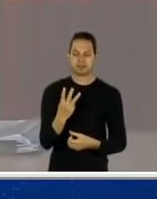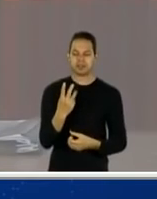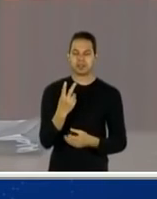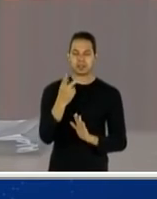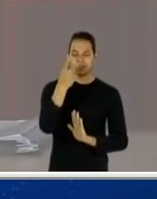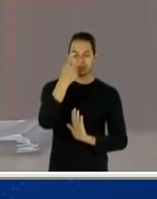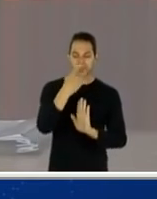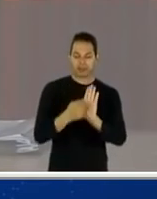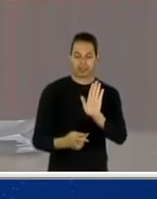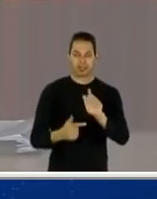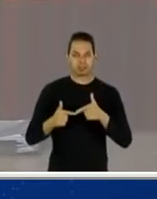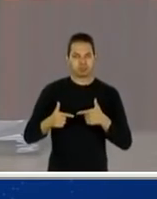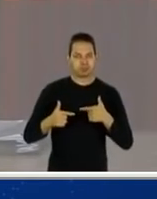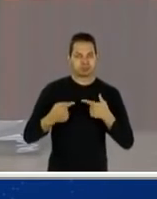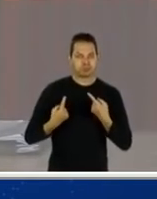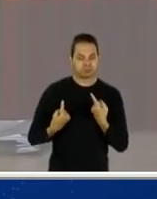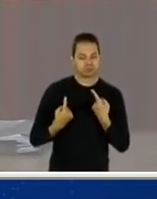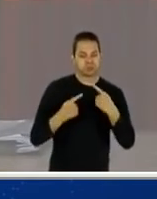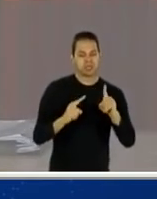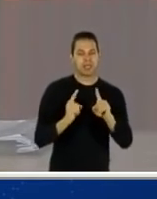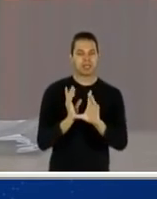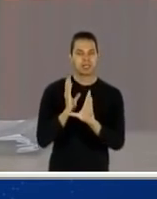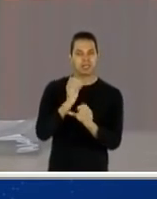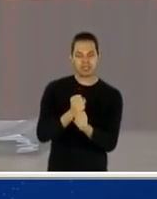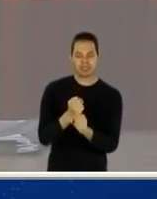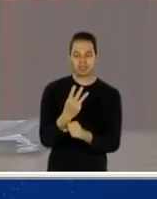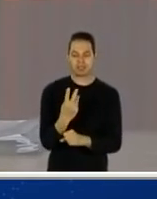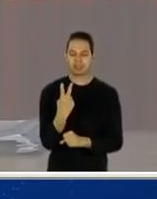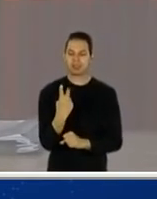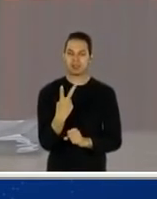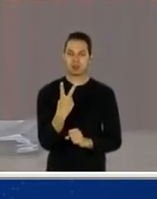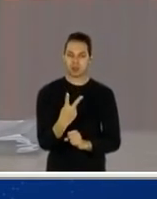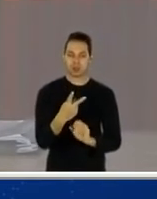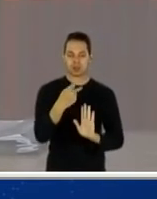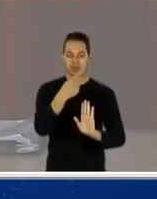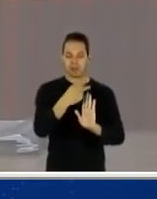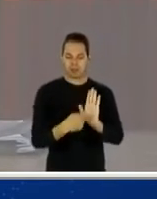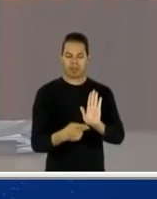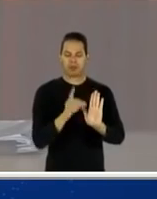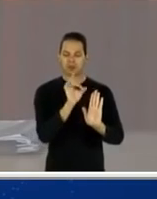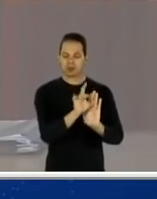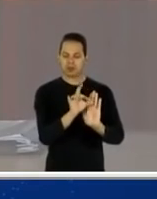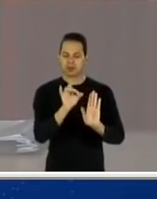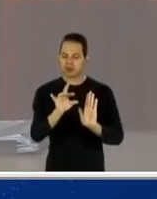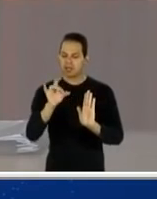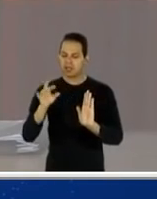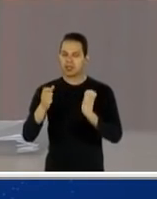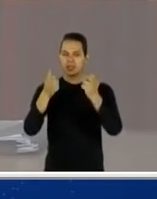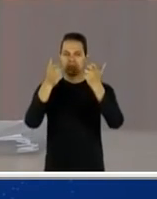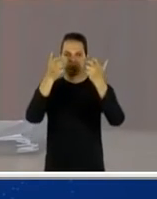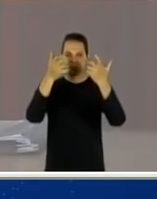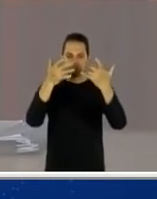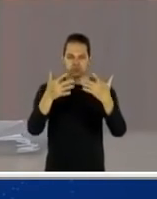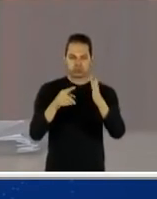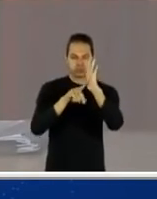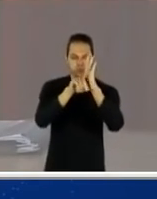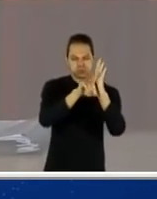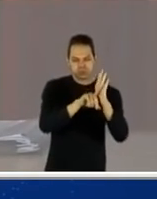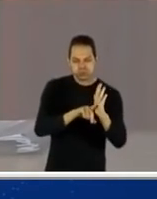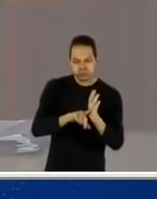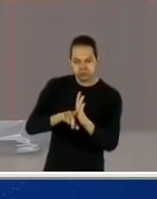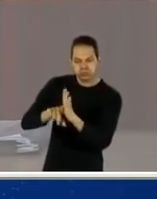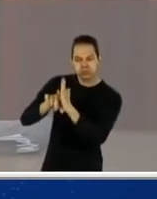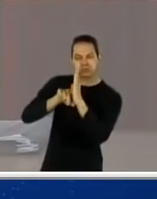é se for necessário excessiva até o cuidado o critério EA